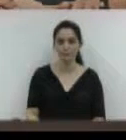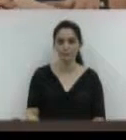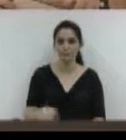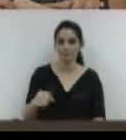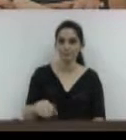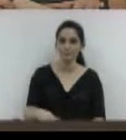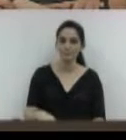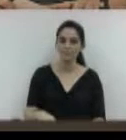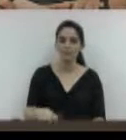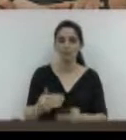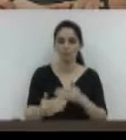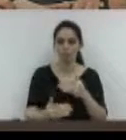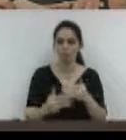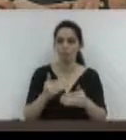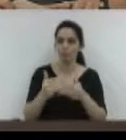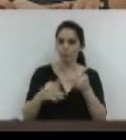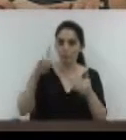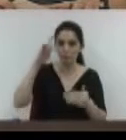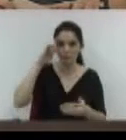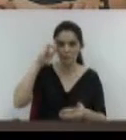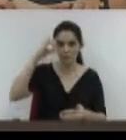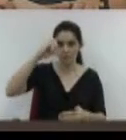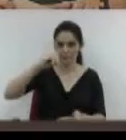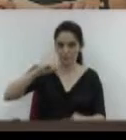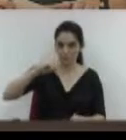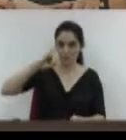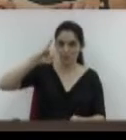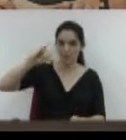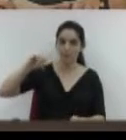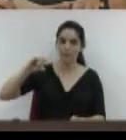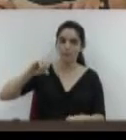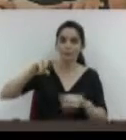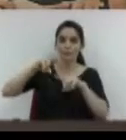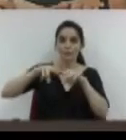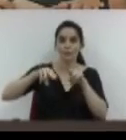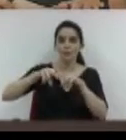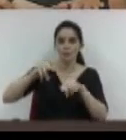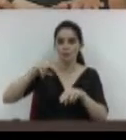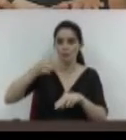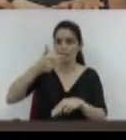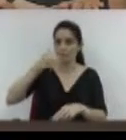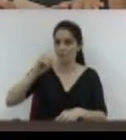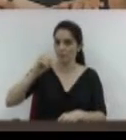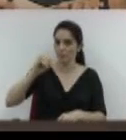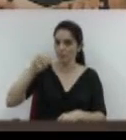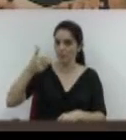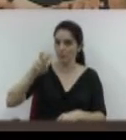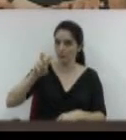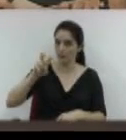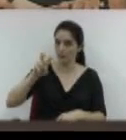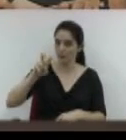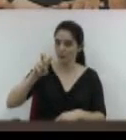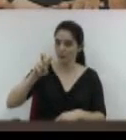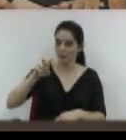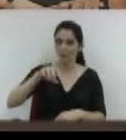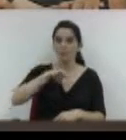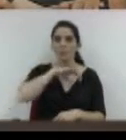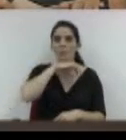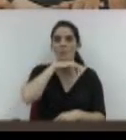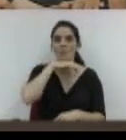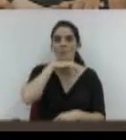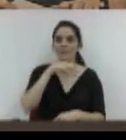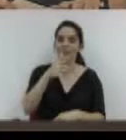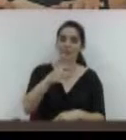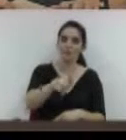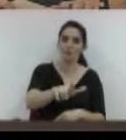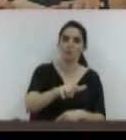Ao contínuo, em data de 9 de junho de 2015, o vereador André novamente reiterou de